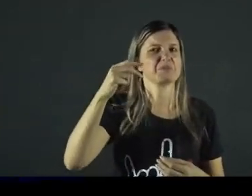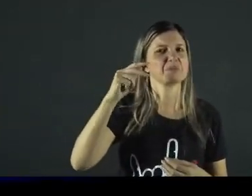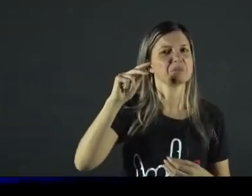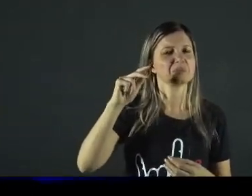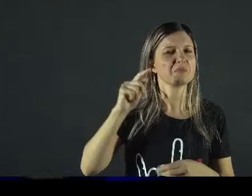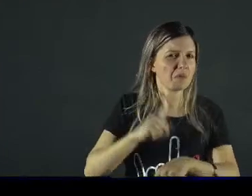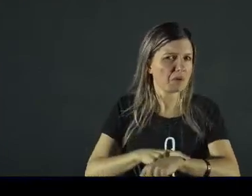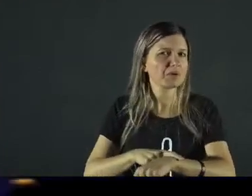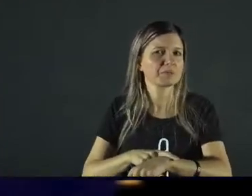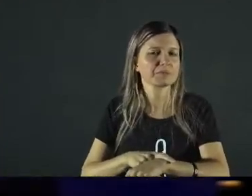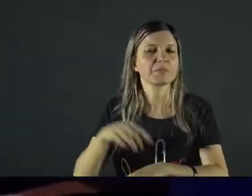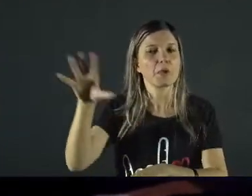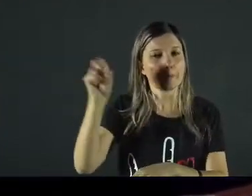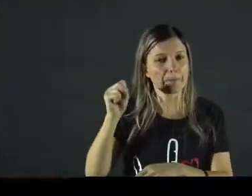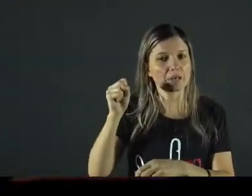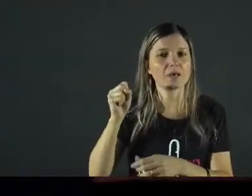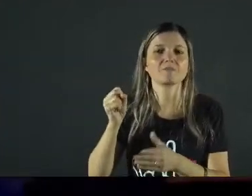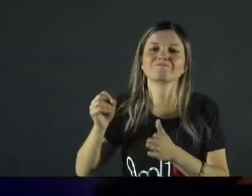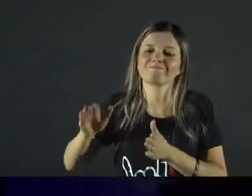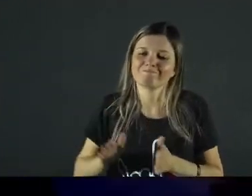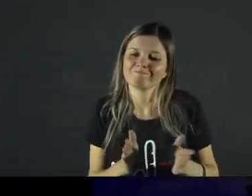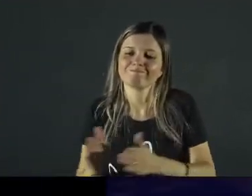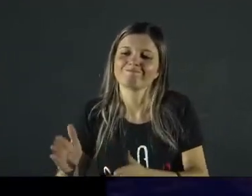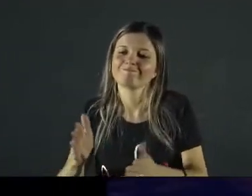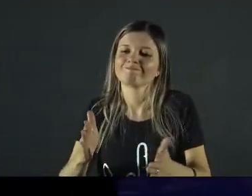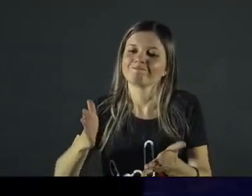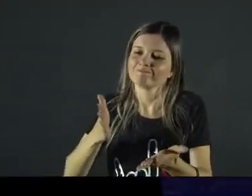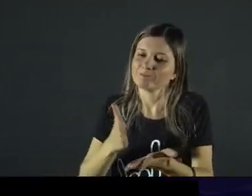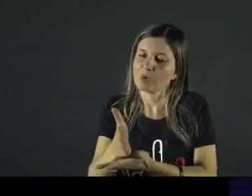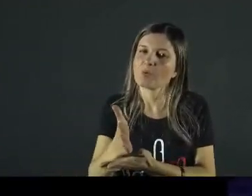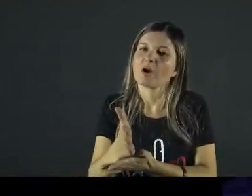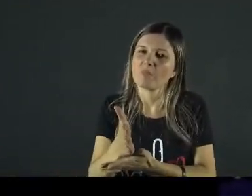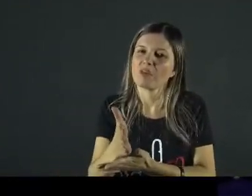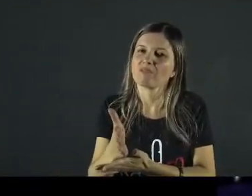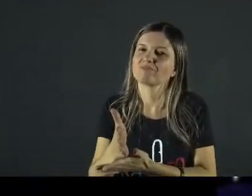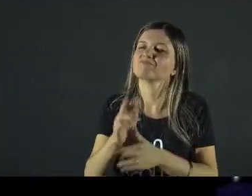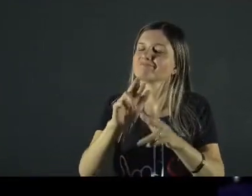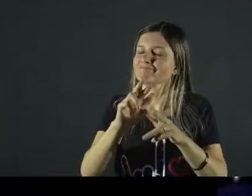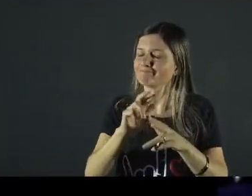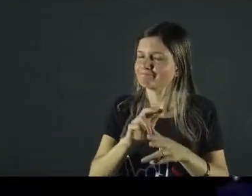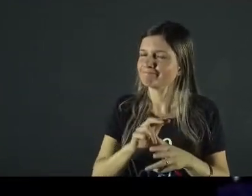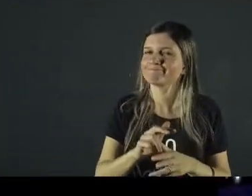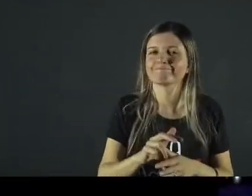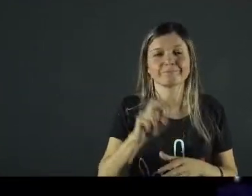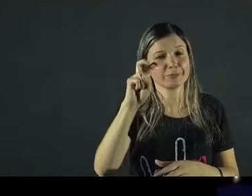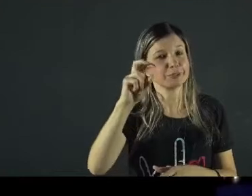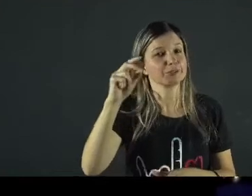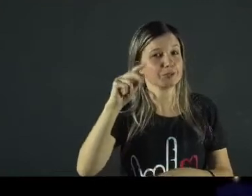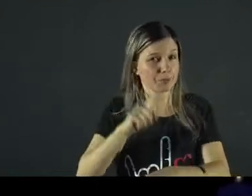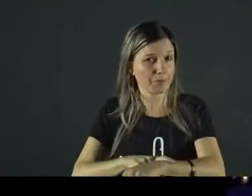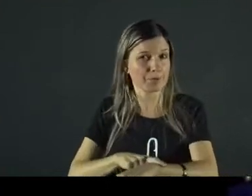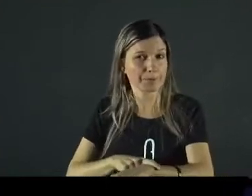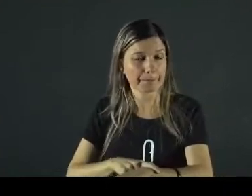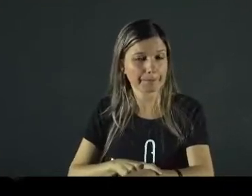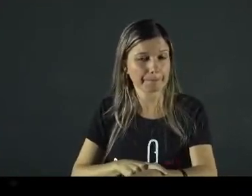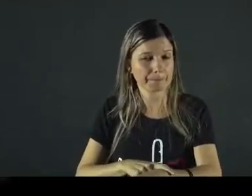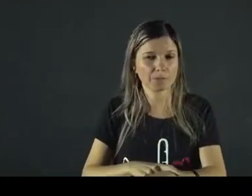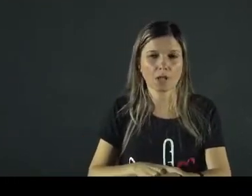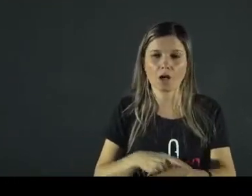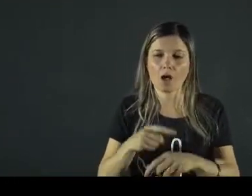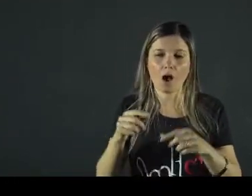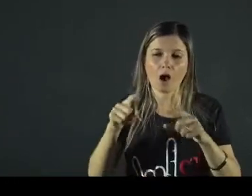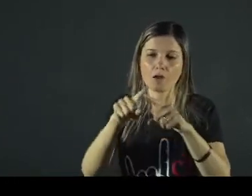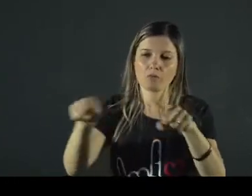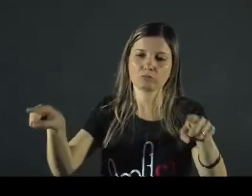Eu peguei essa estrada então, que passava por meio de algumas fazendas. Quando eu cheguei na beira de um